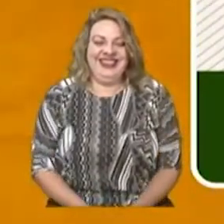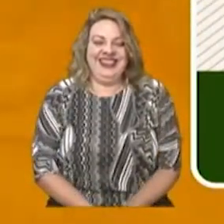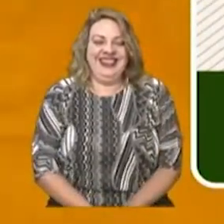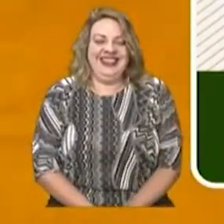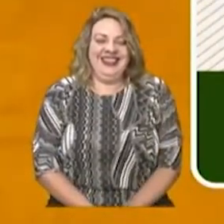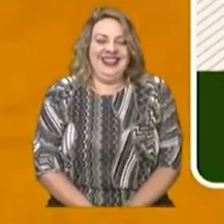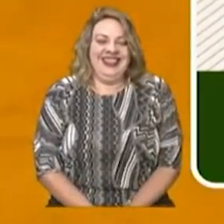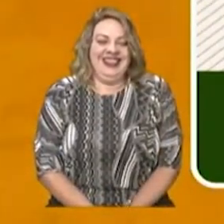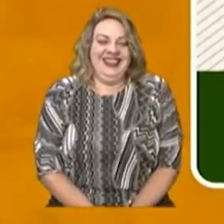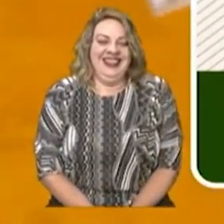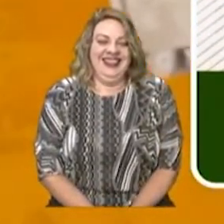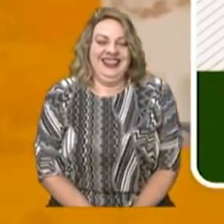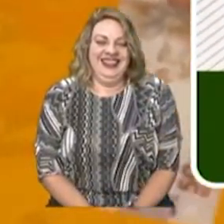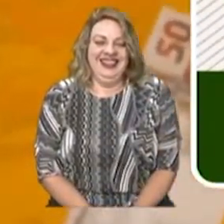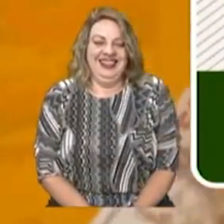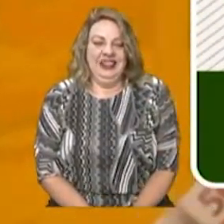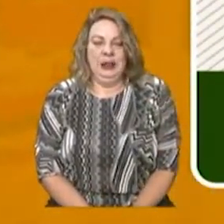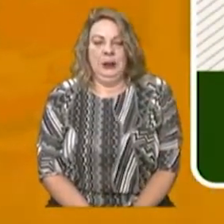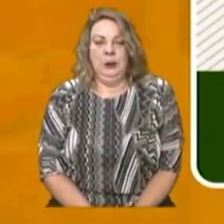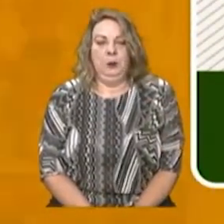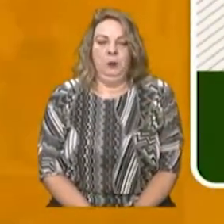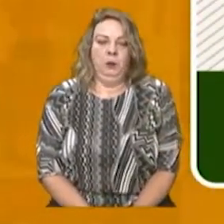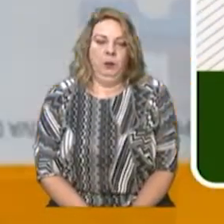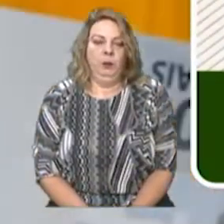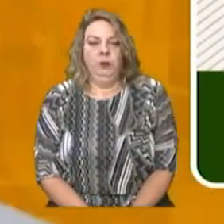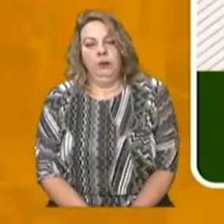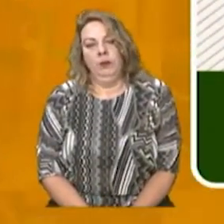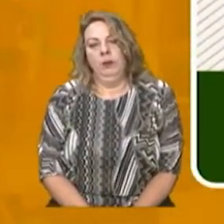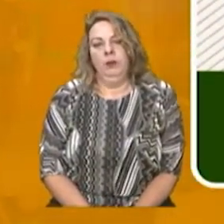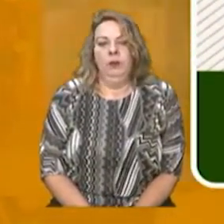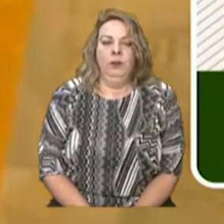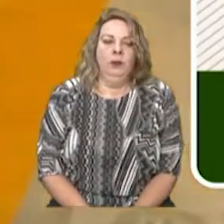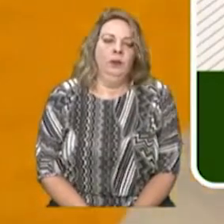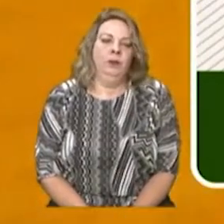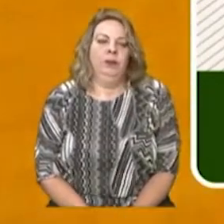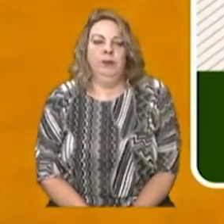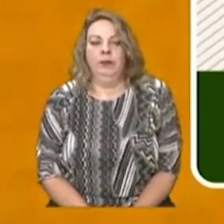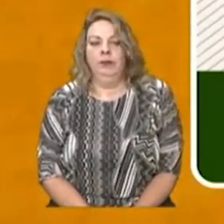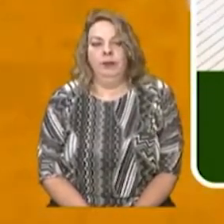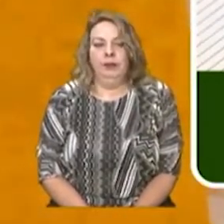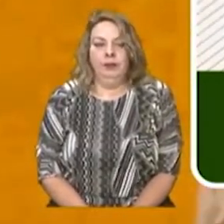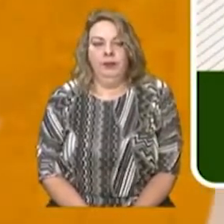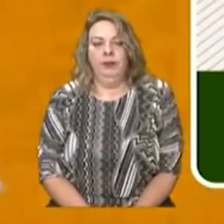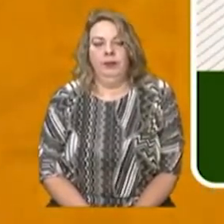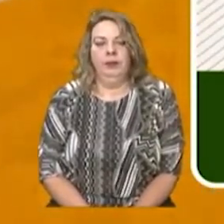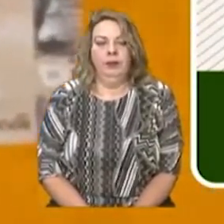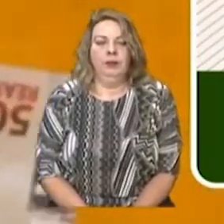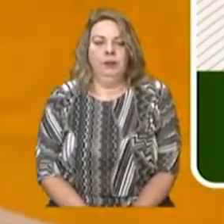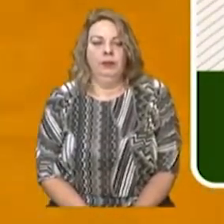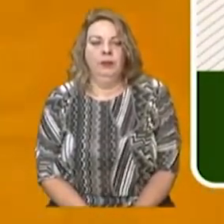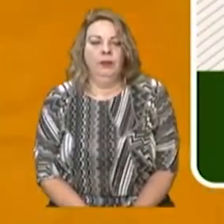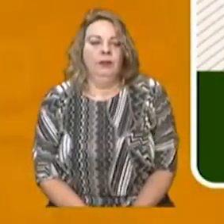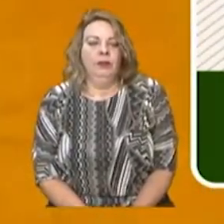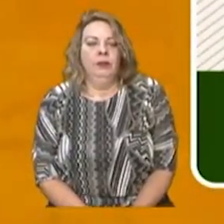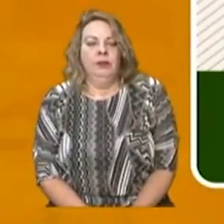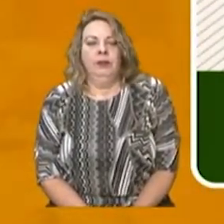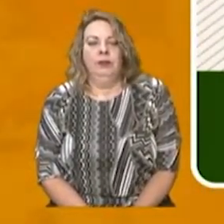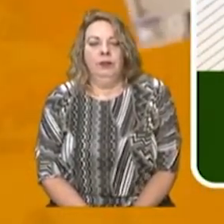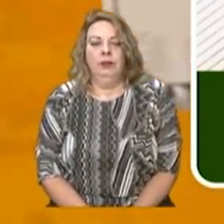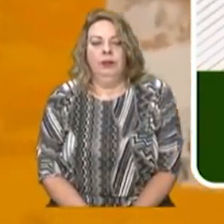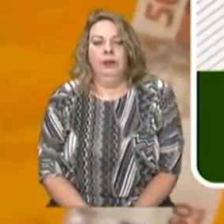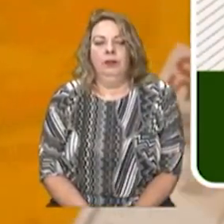Japaratuba, José Francisco, de Aracaju, Fernando, Paulo, Maria Socorro e Vitor, de Capela, Maria Benedita, de